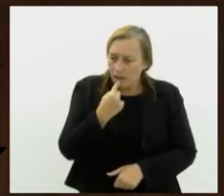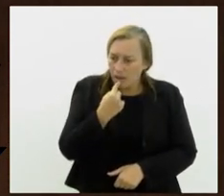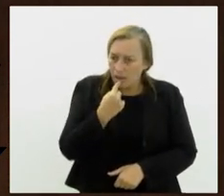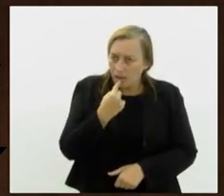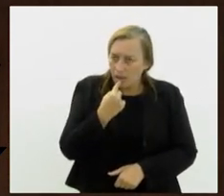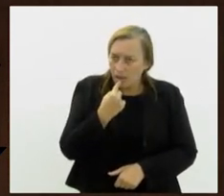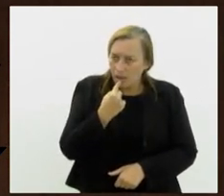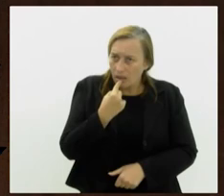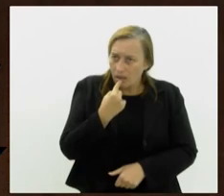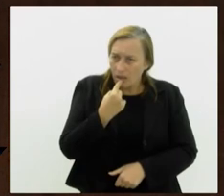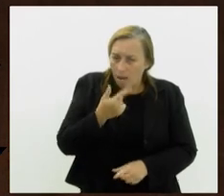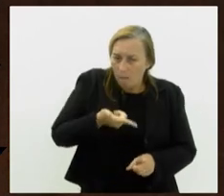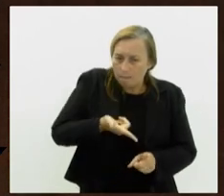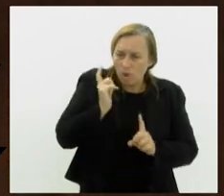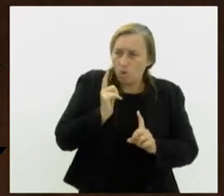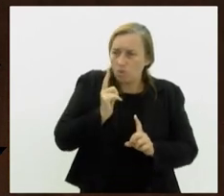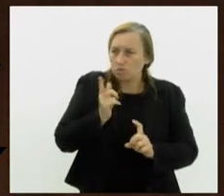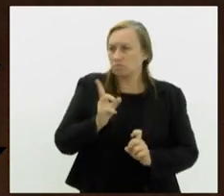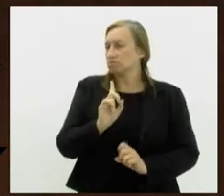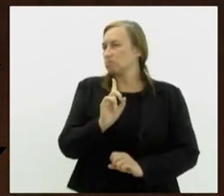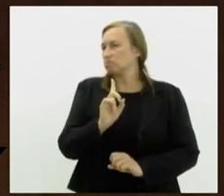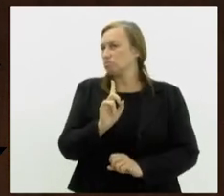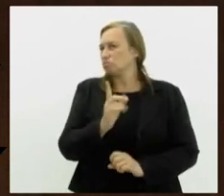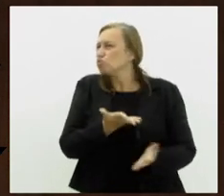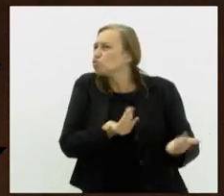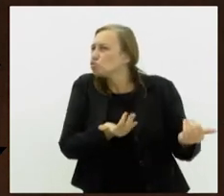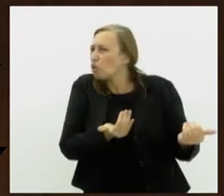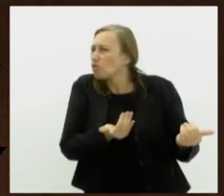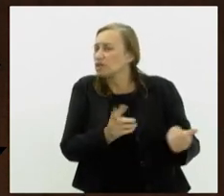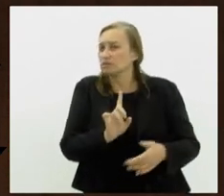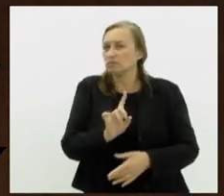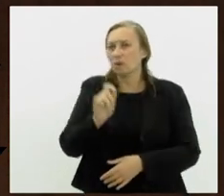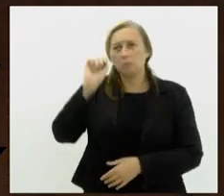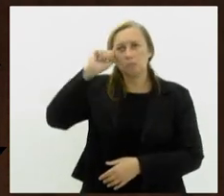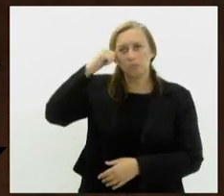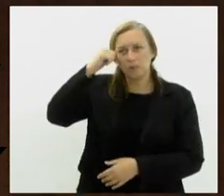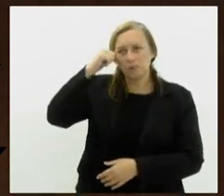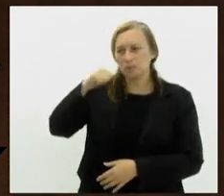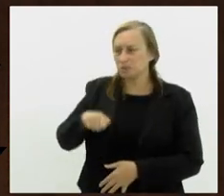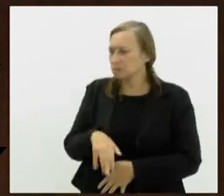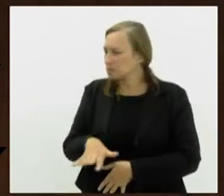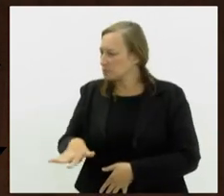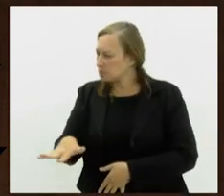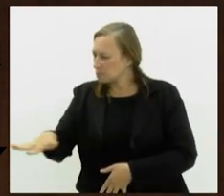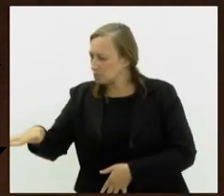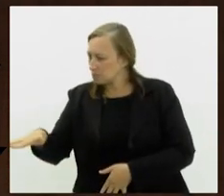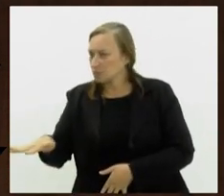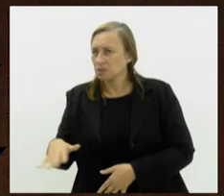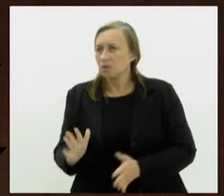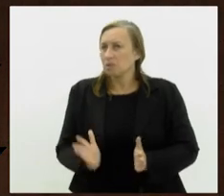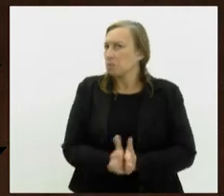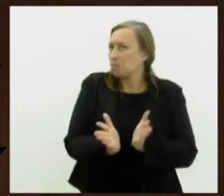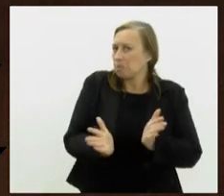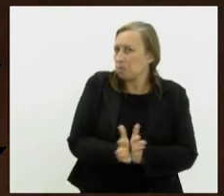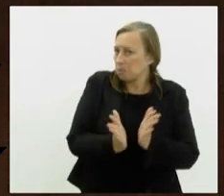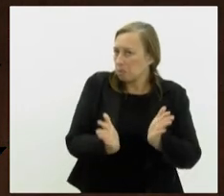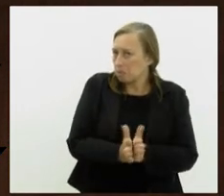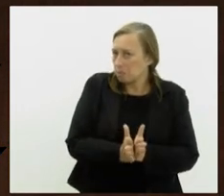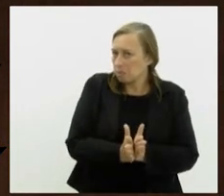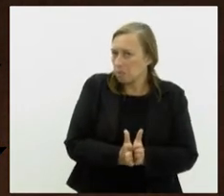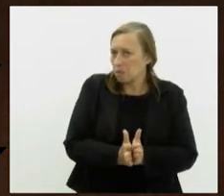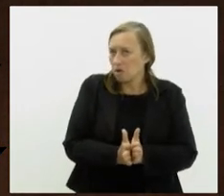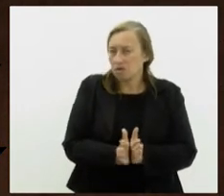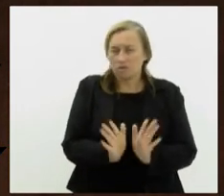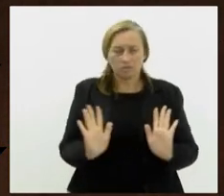bater ou fuzilar um jovem preto, periférico ou não preto, pobre, ou que está numa